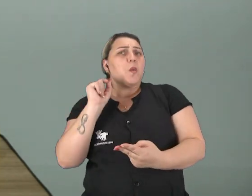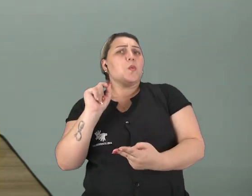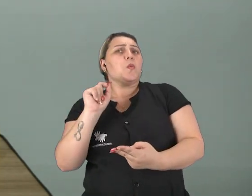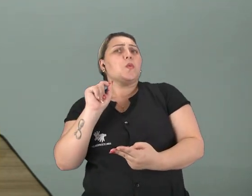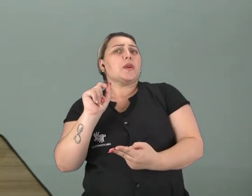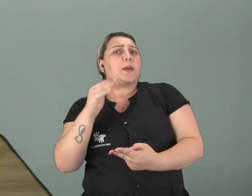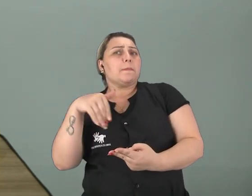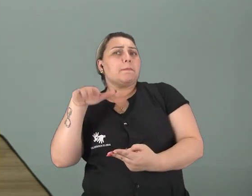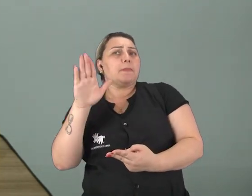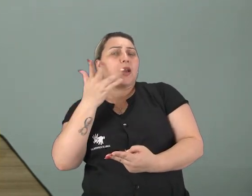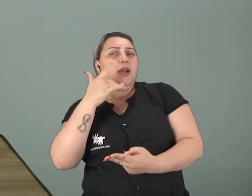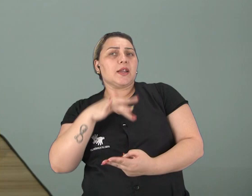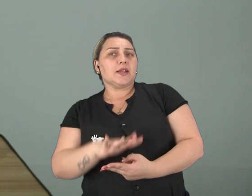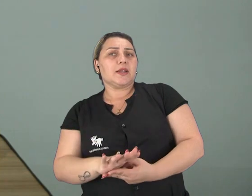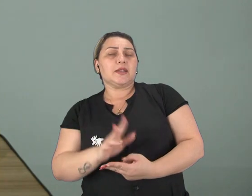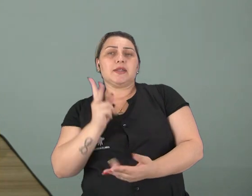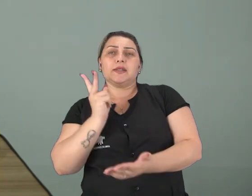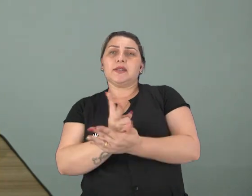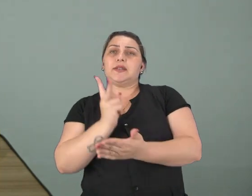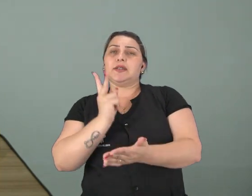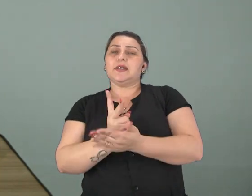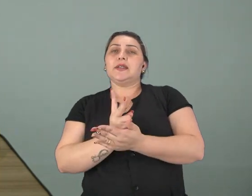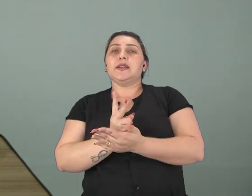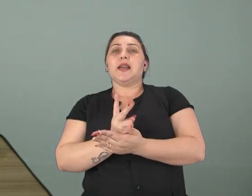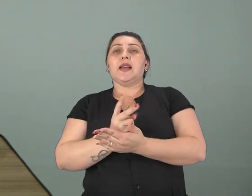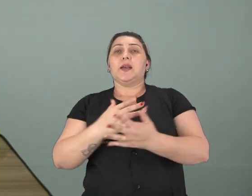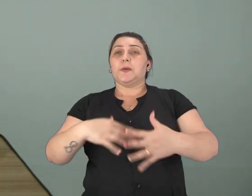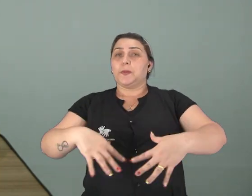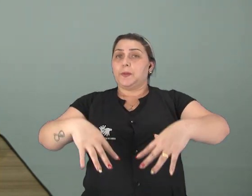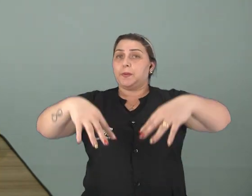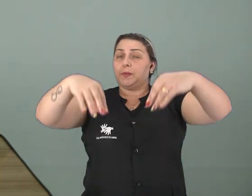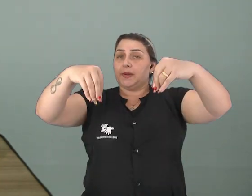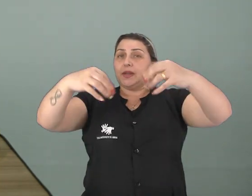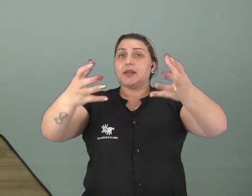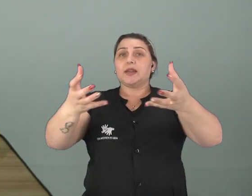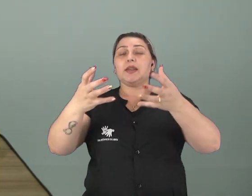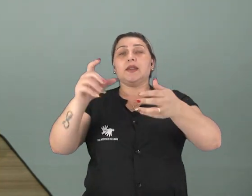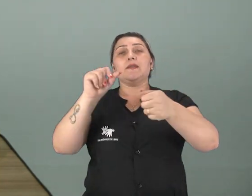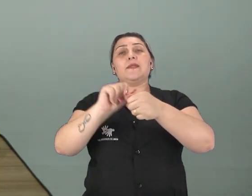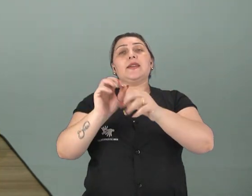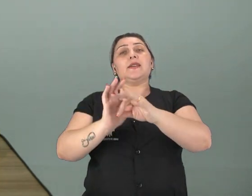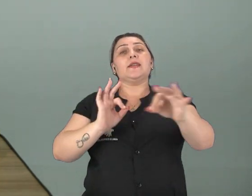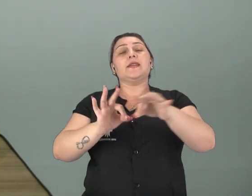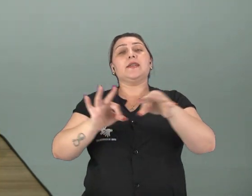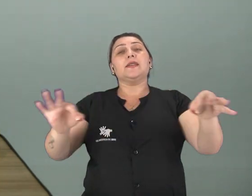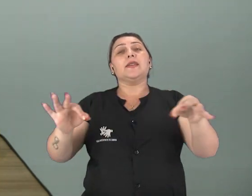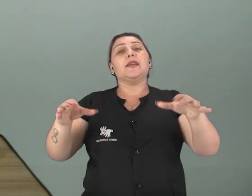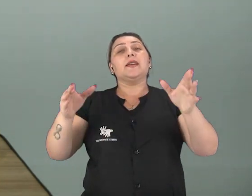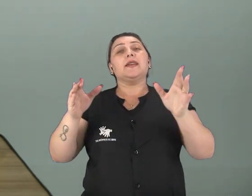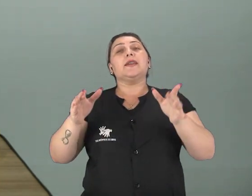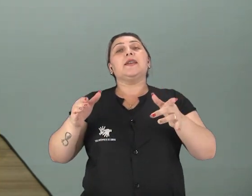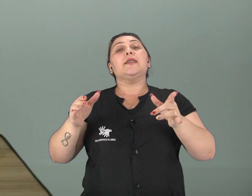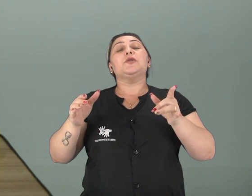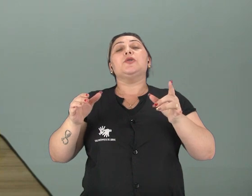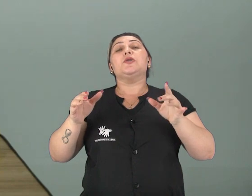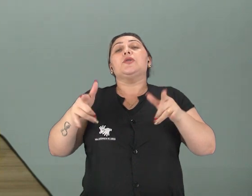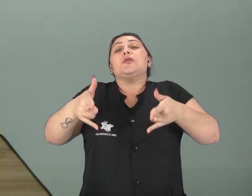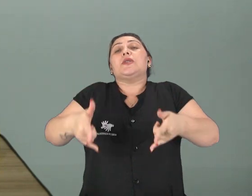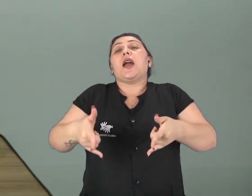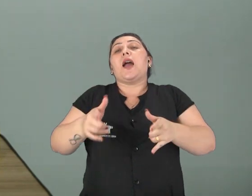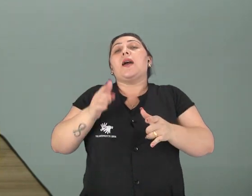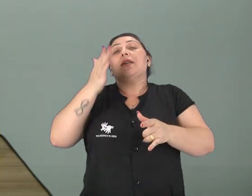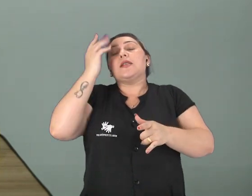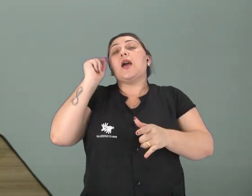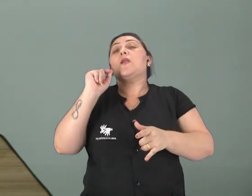mais, crianças? Toda vez que alguém daquele reino queria fazer uma medida de cama, sabe o que eles